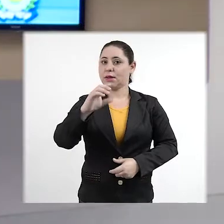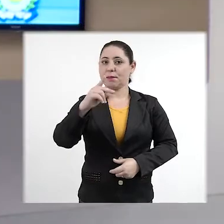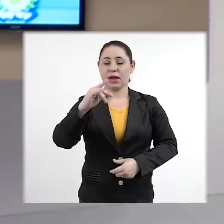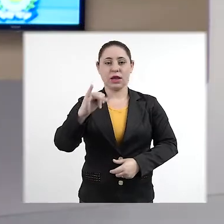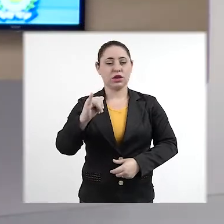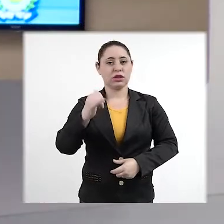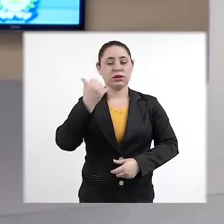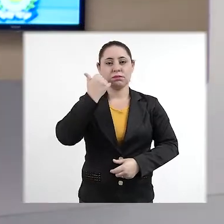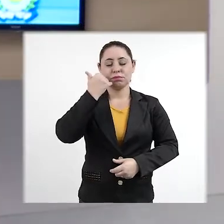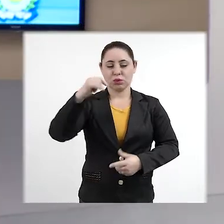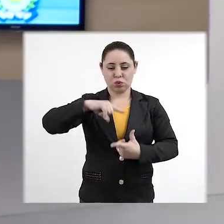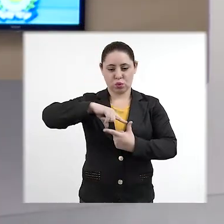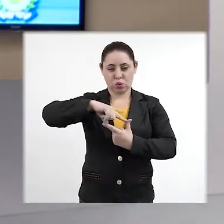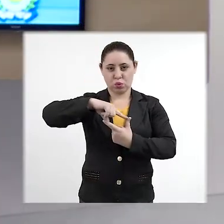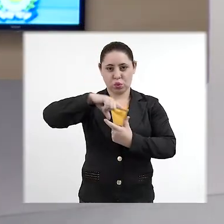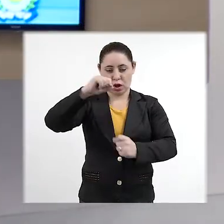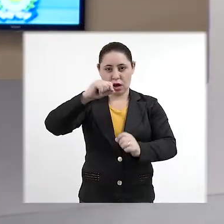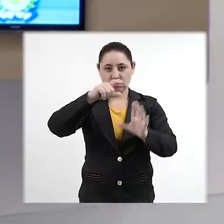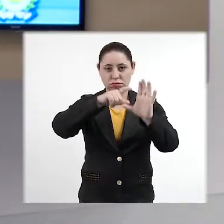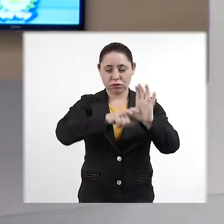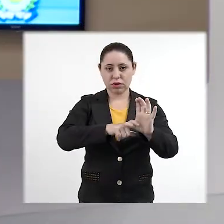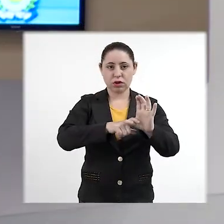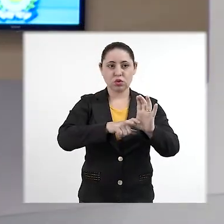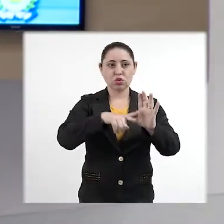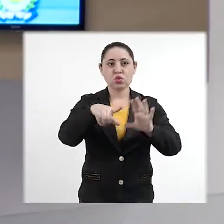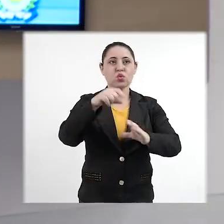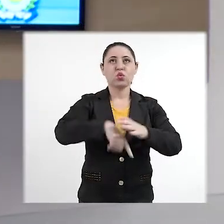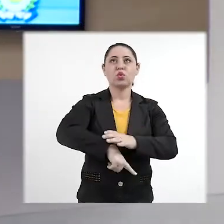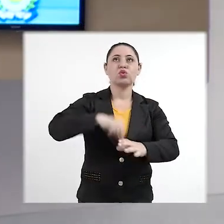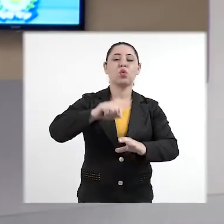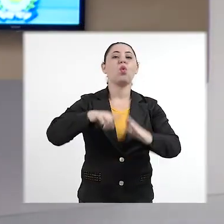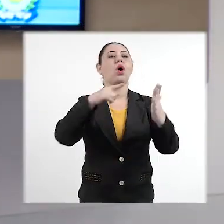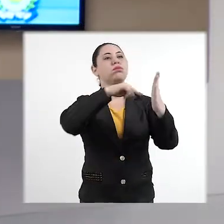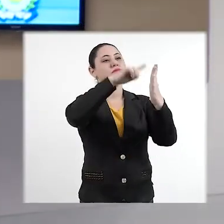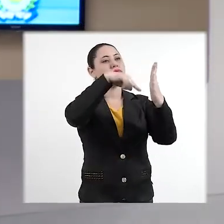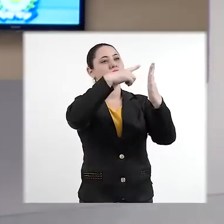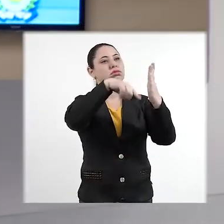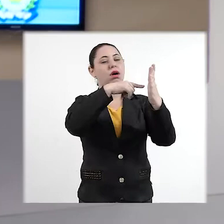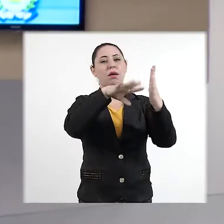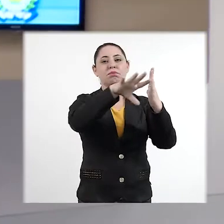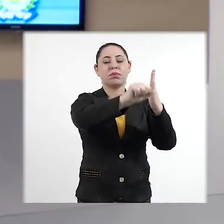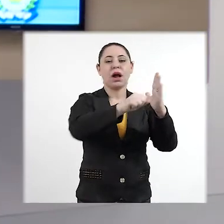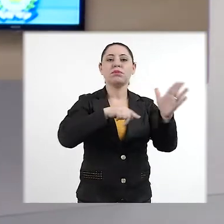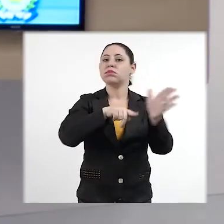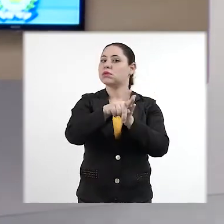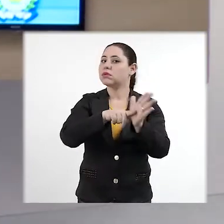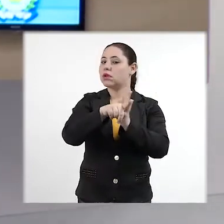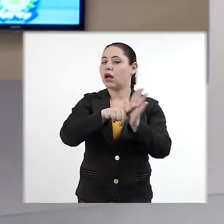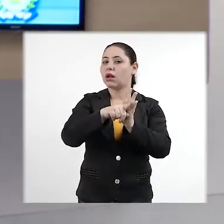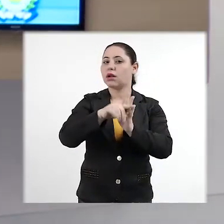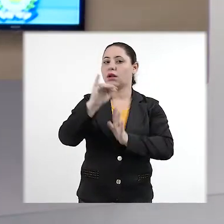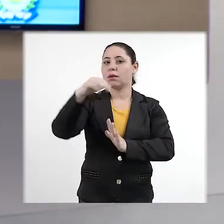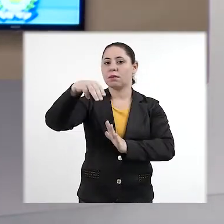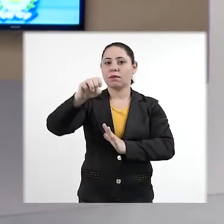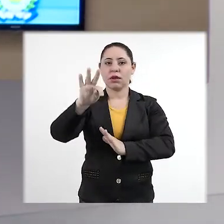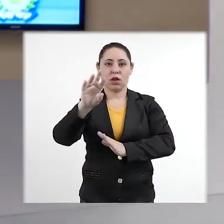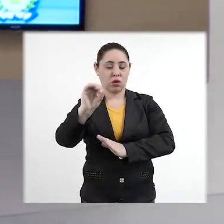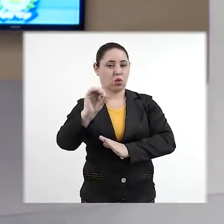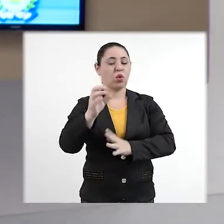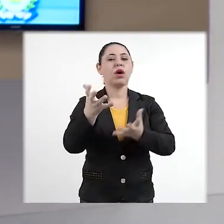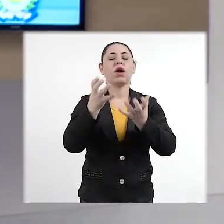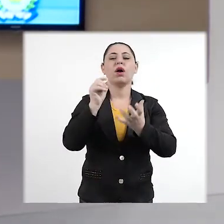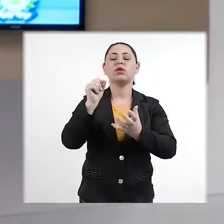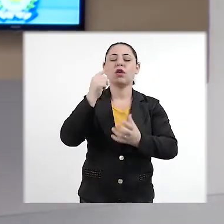A CPI da Energisa sorteou em março quais relógios medidores seriam coletados para análise do